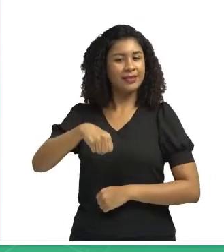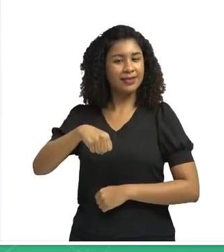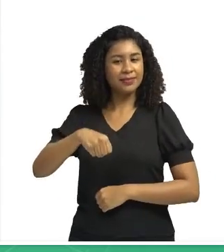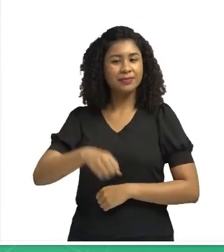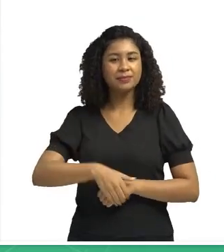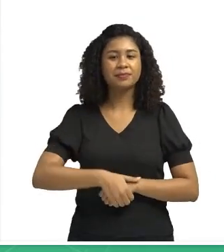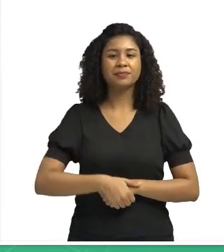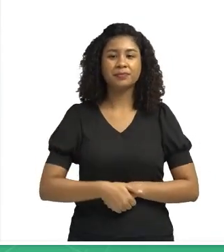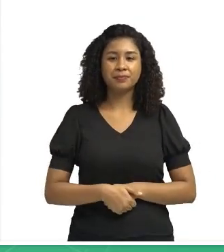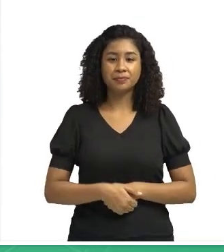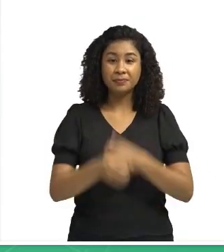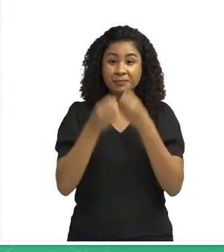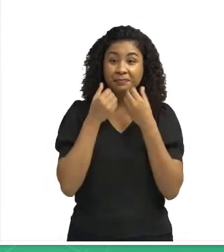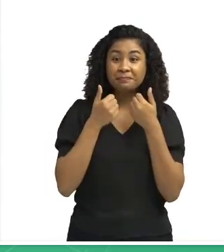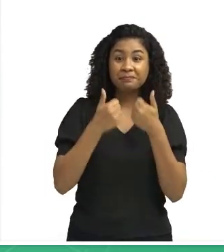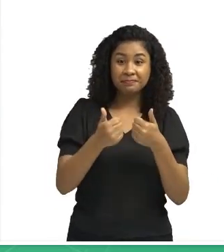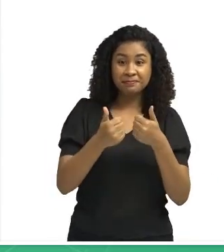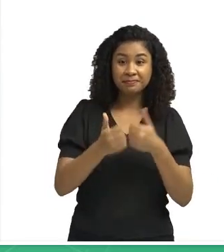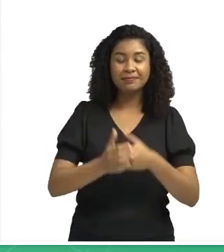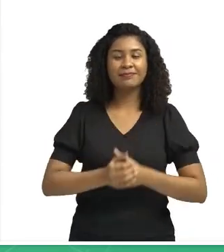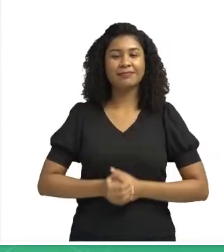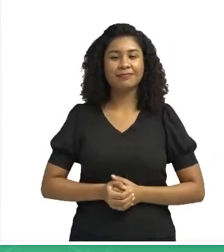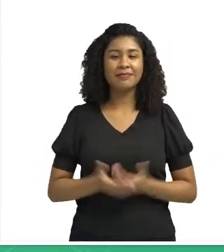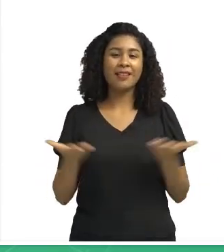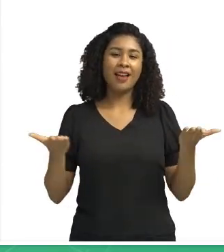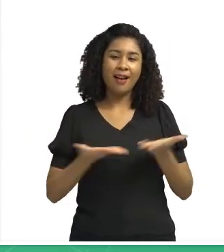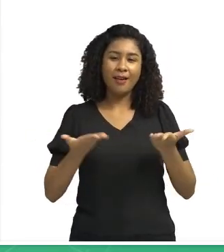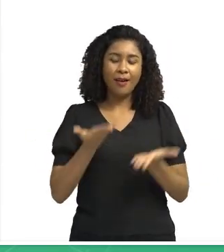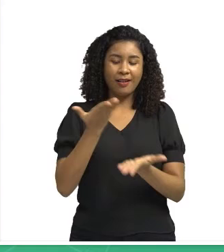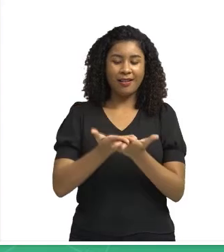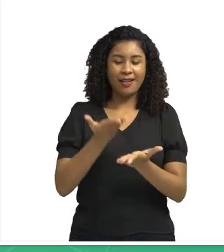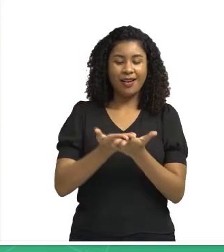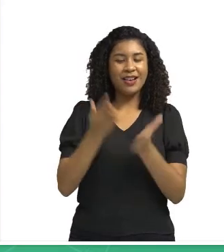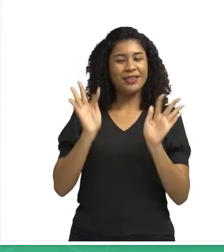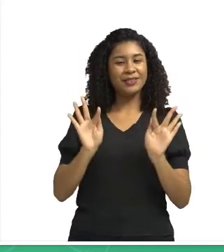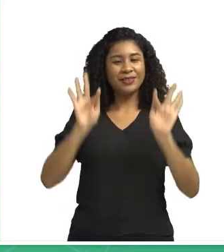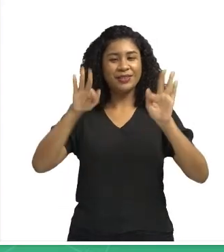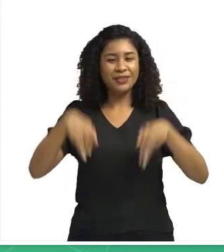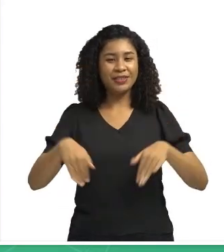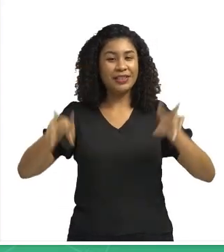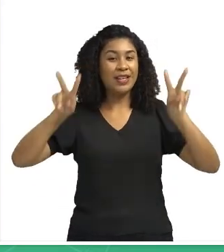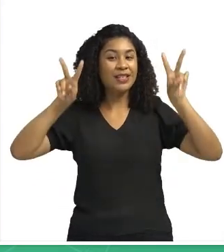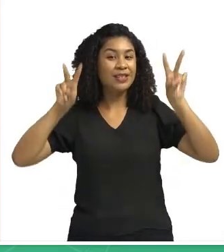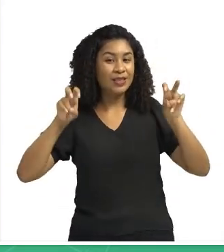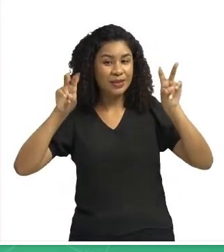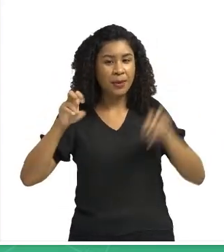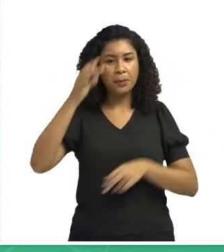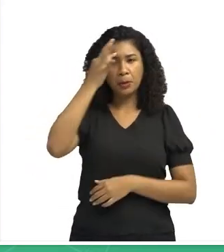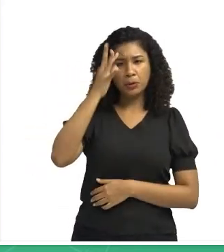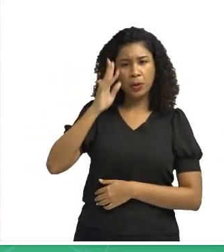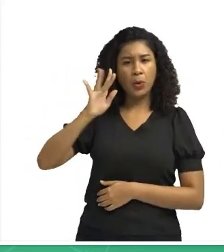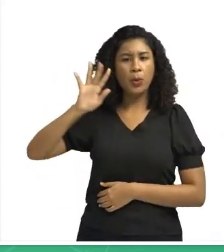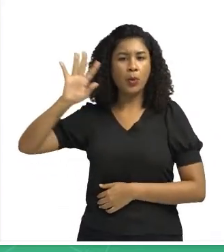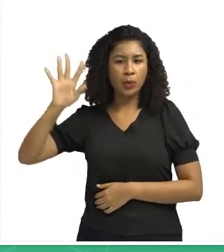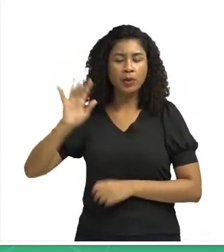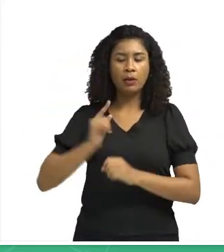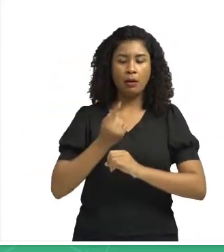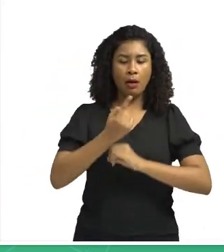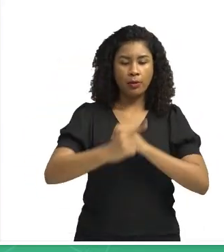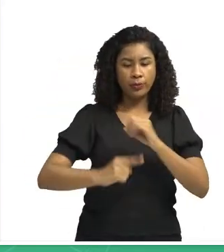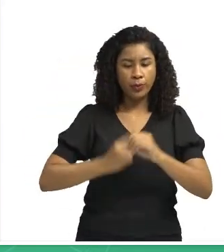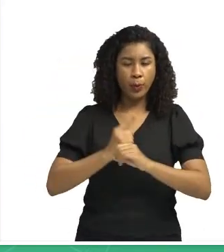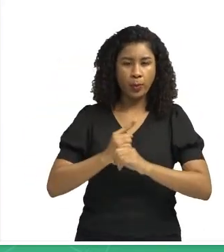matéria. Tá bom, gente? Aqui eu finalizo a minha aula sobre a teoria atômica de Dalton e a